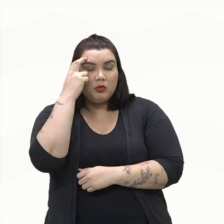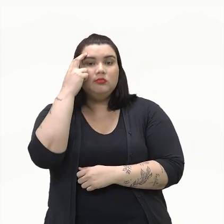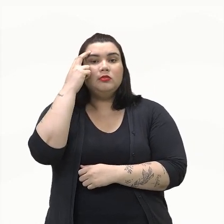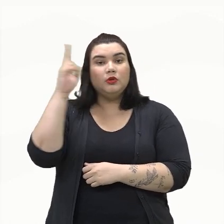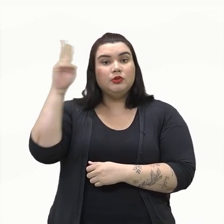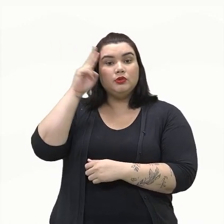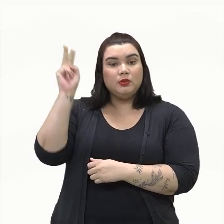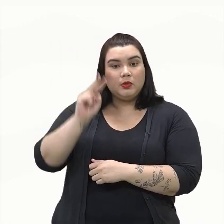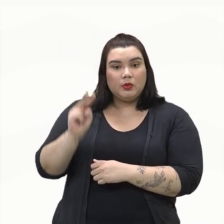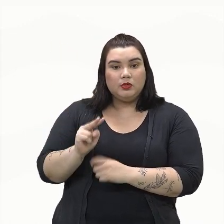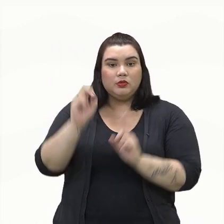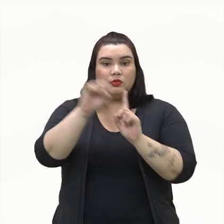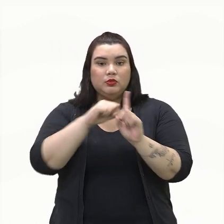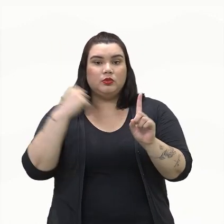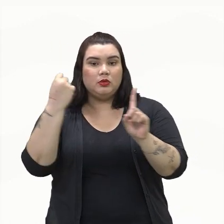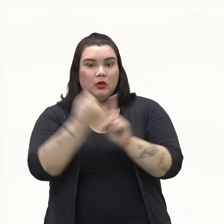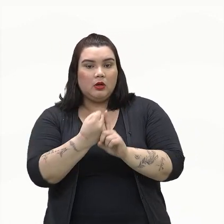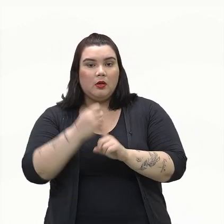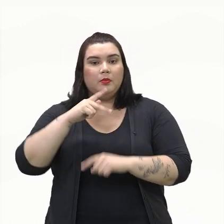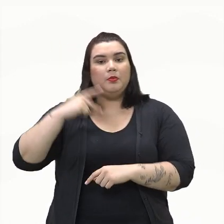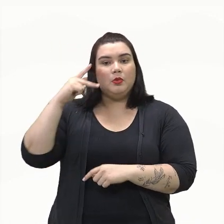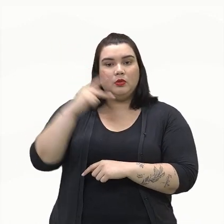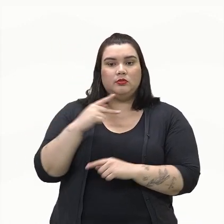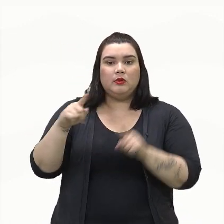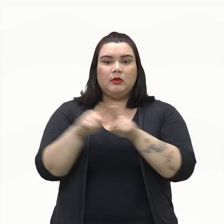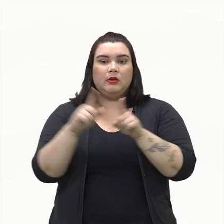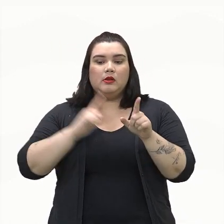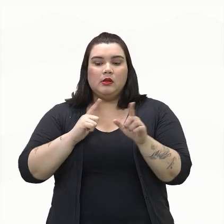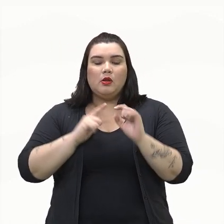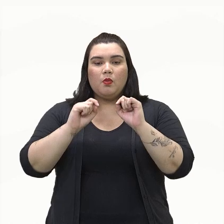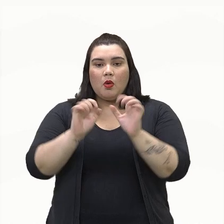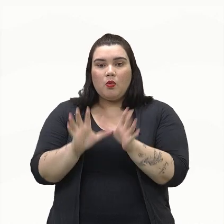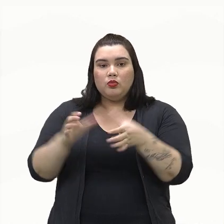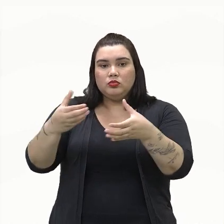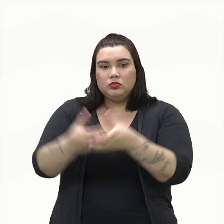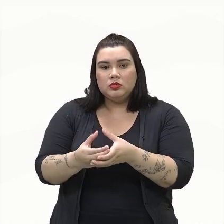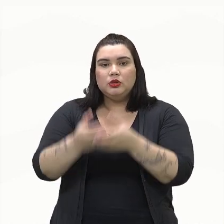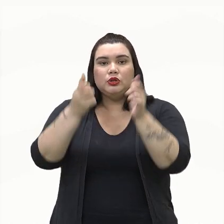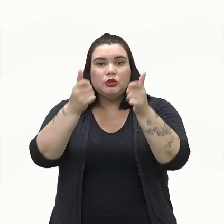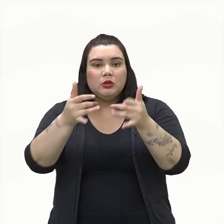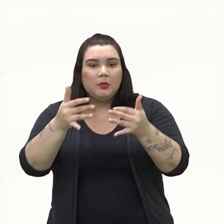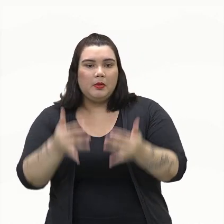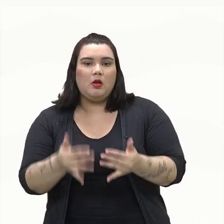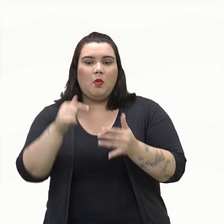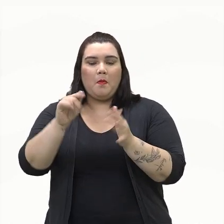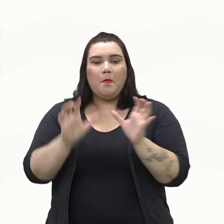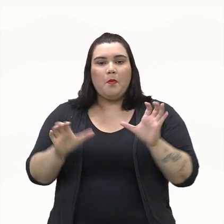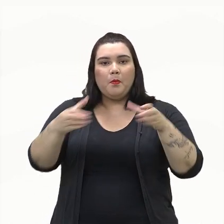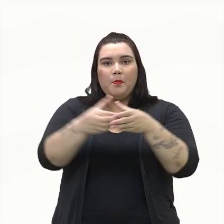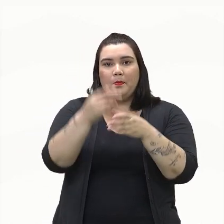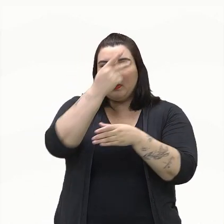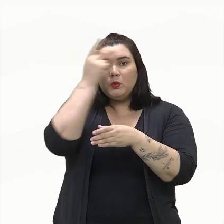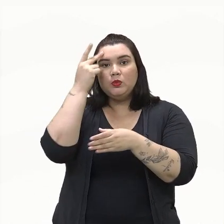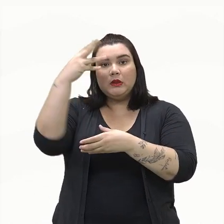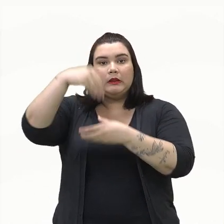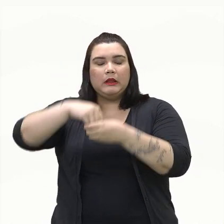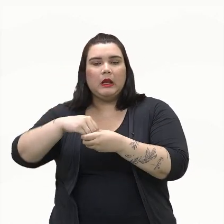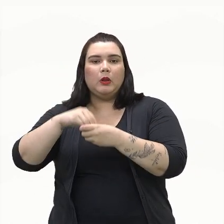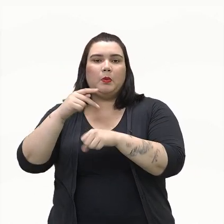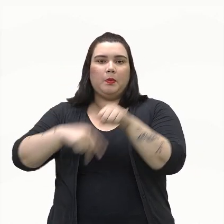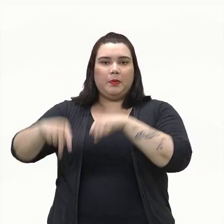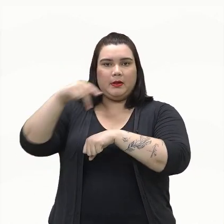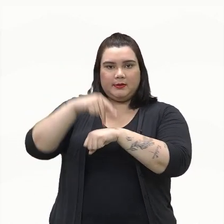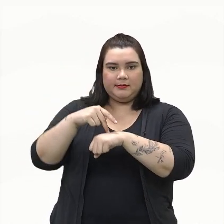históricas, sociais, políticas que definem e unem um grupo de pessoas dentro de um